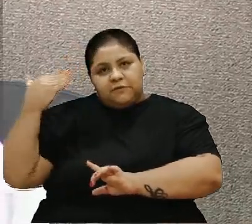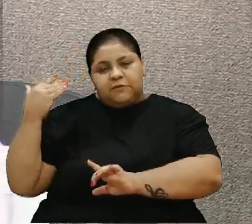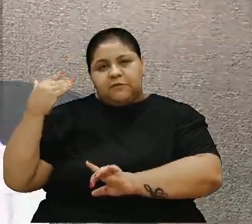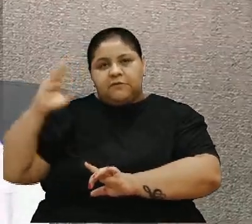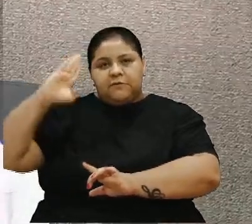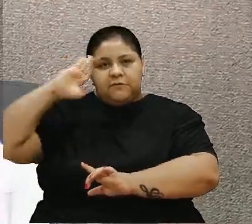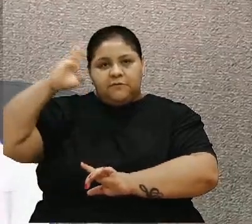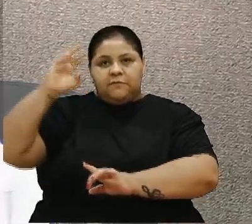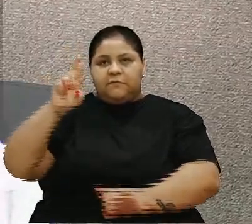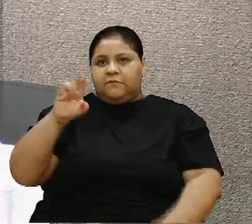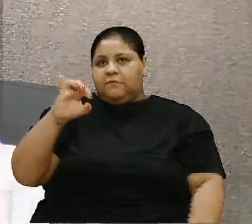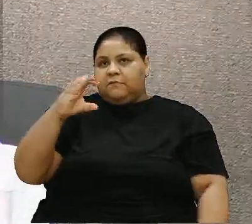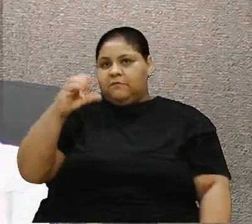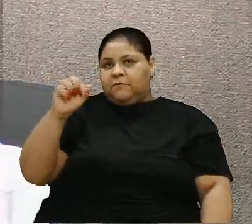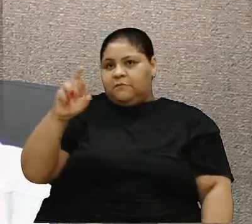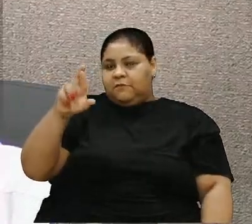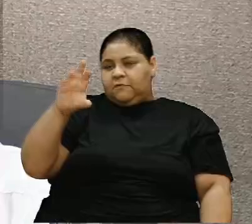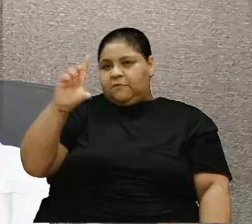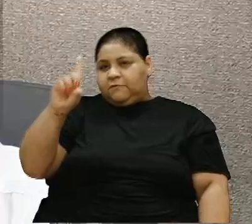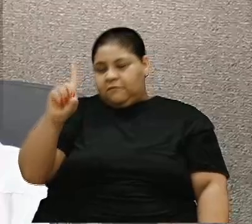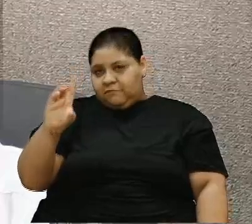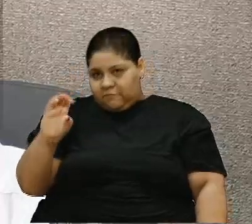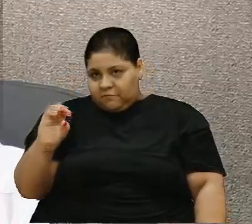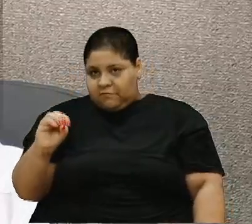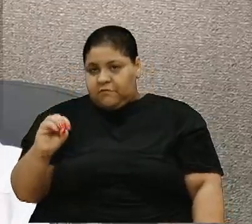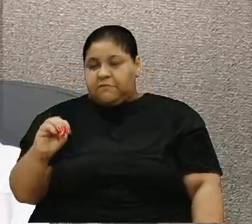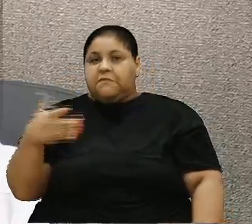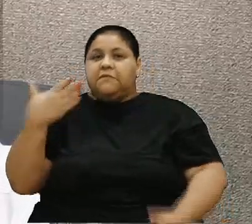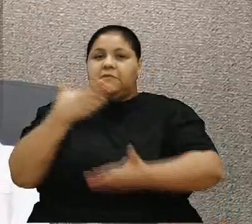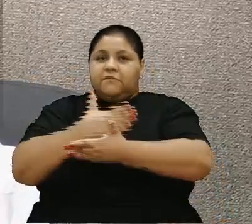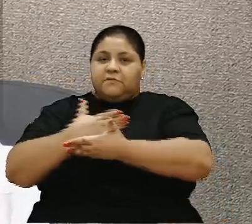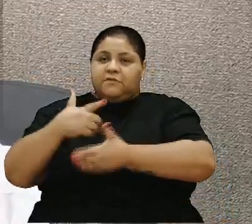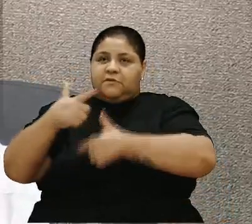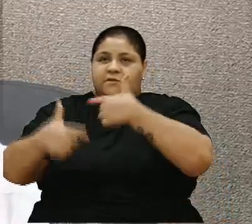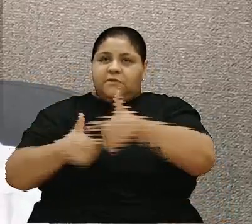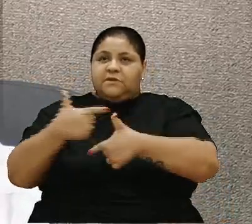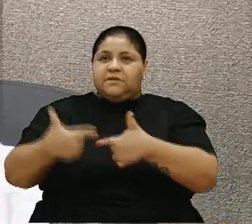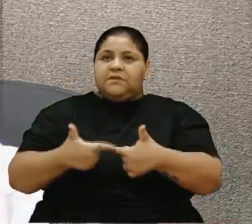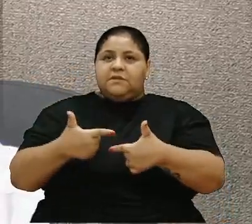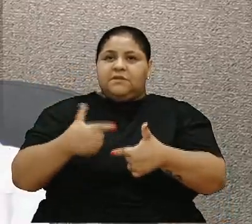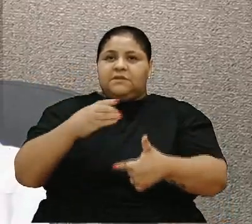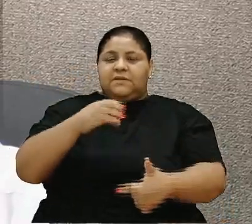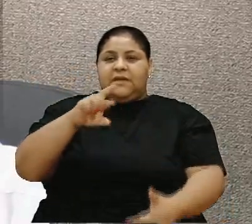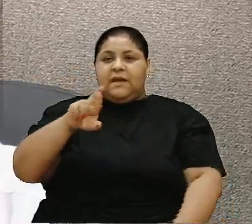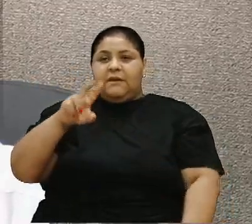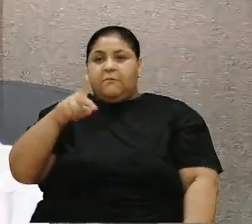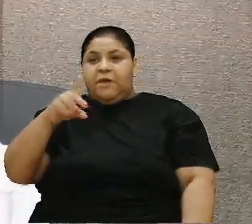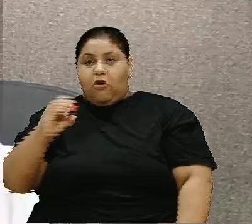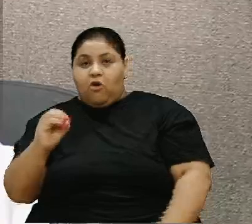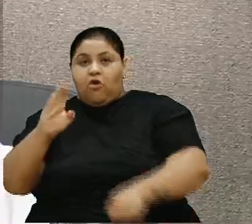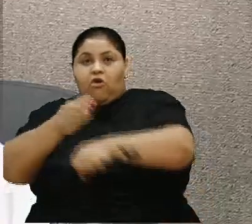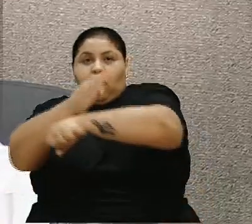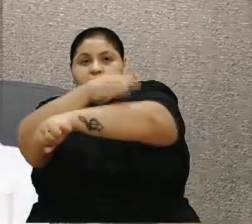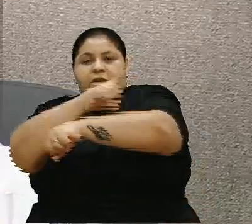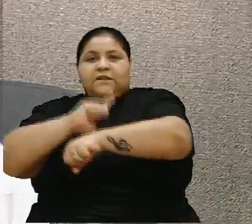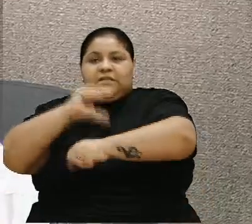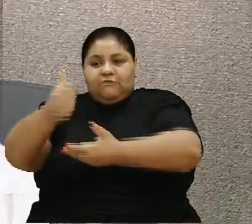coronel Ricardo Vargas, que assume o CRPO Serra e que conte sempre com essa